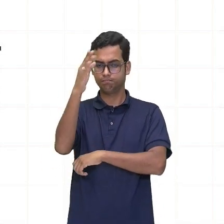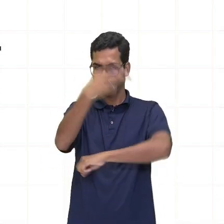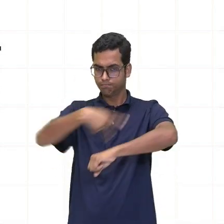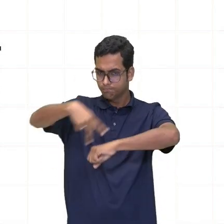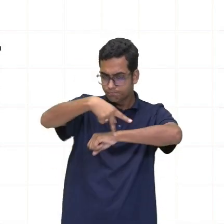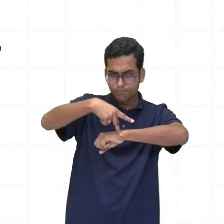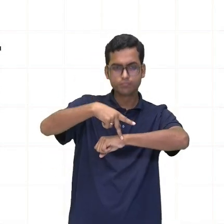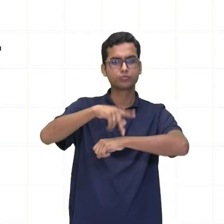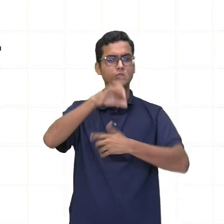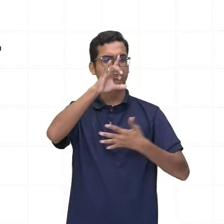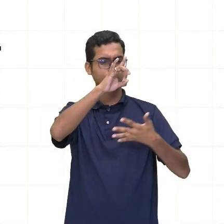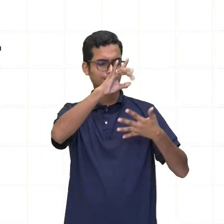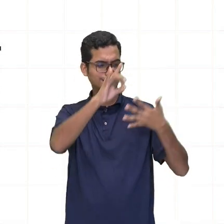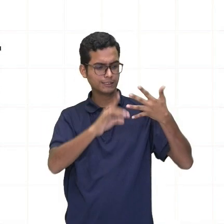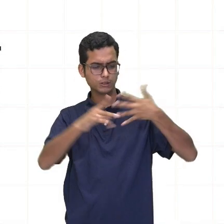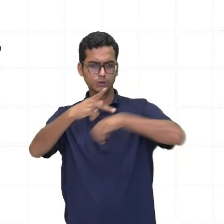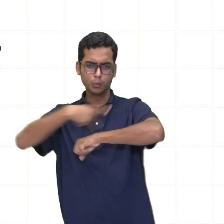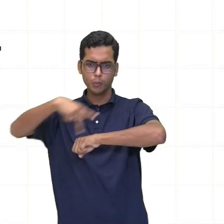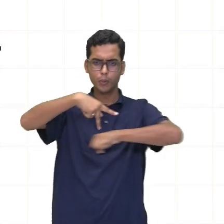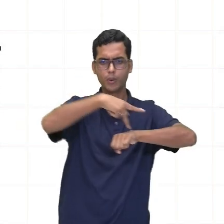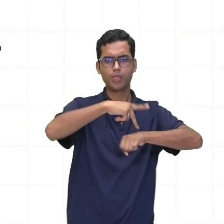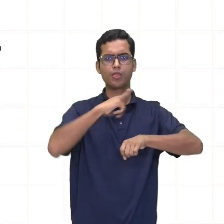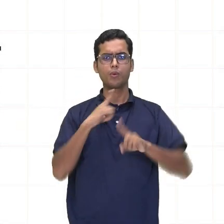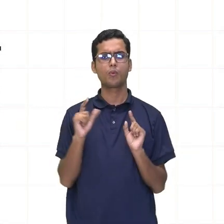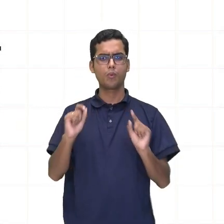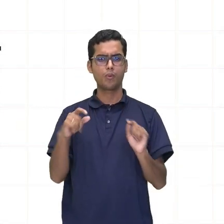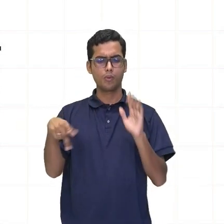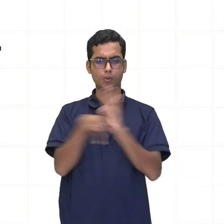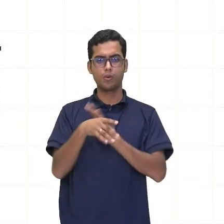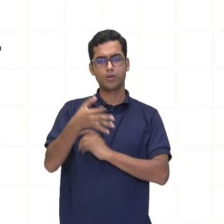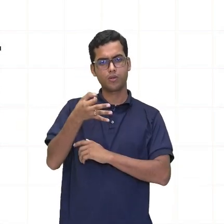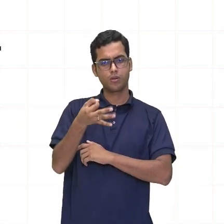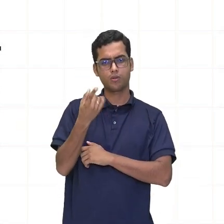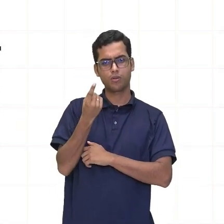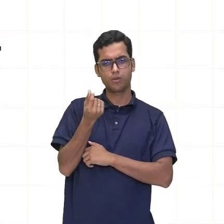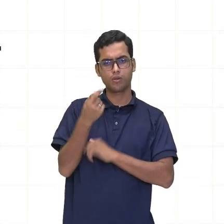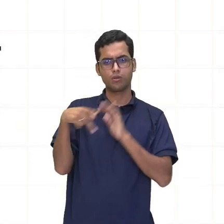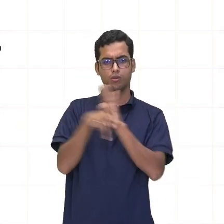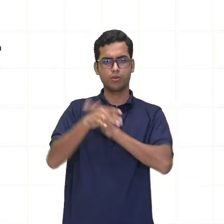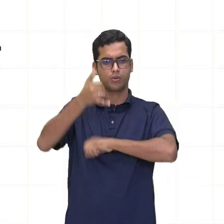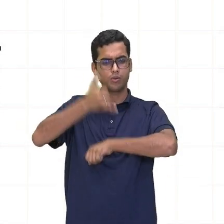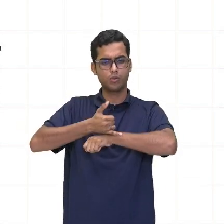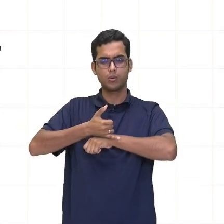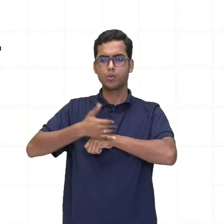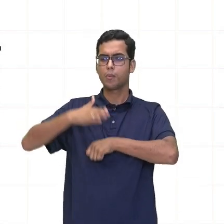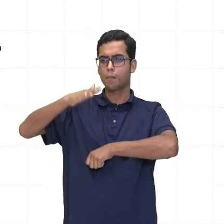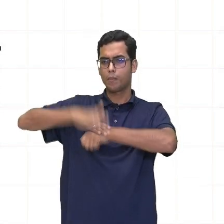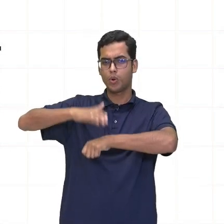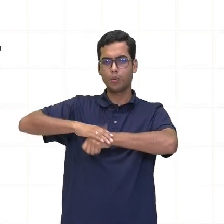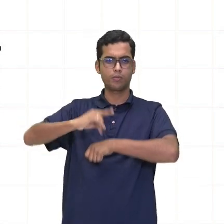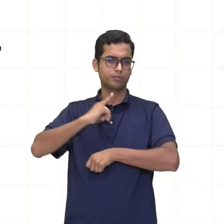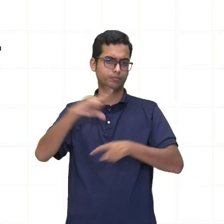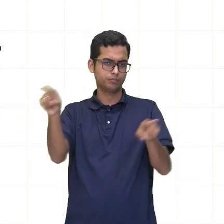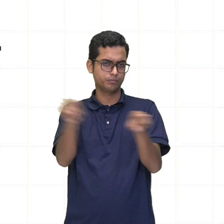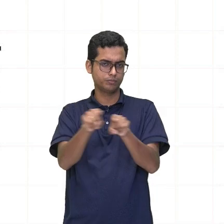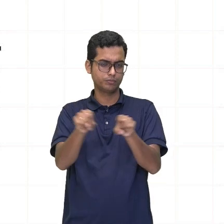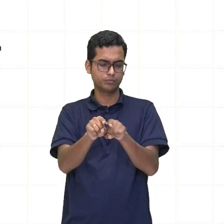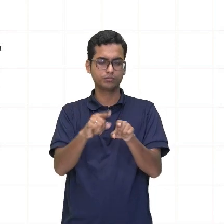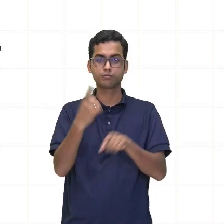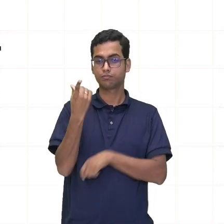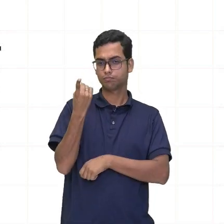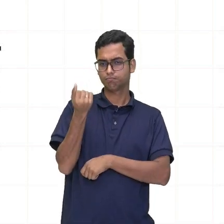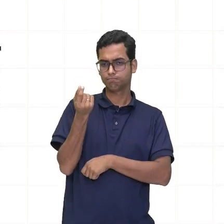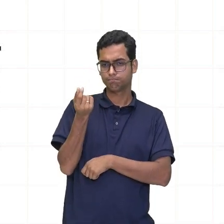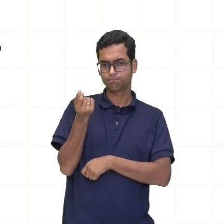cada monarquia terá a sua moeda, terá o seu dinheiro. Então, esse dinheiro ele vai ser